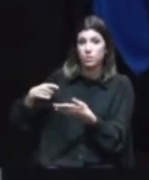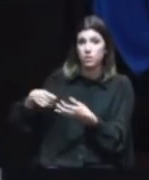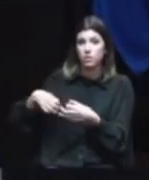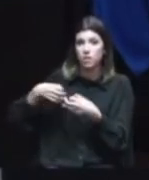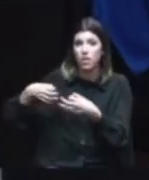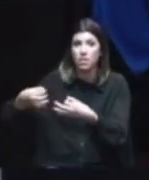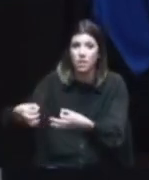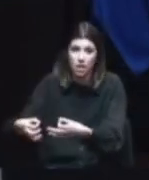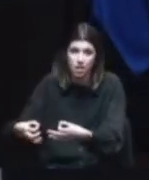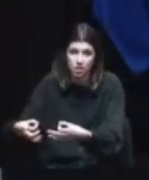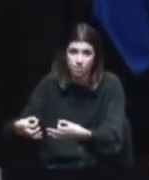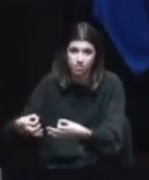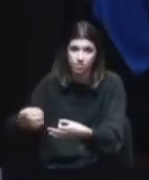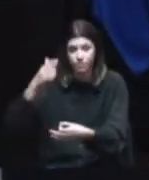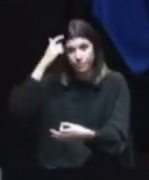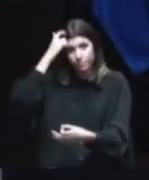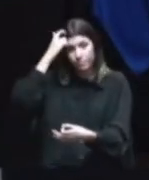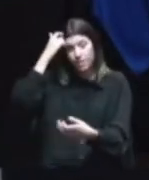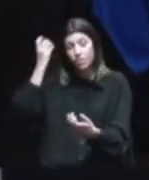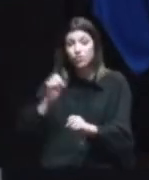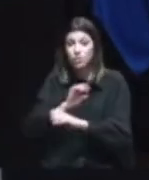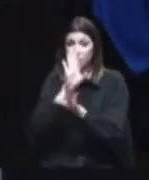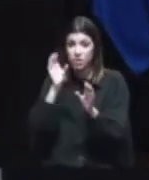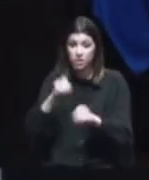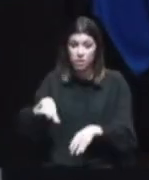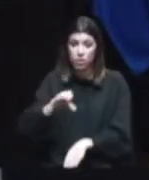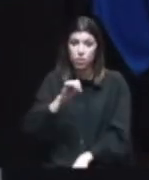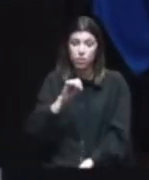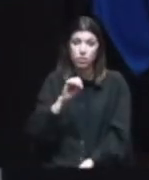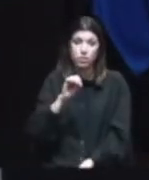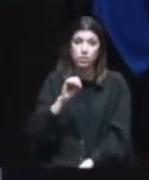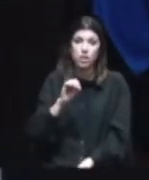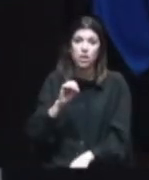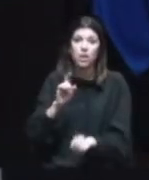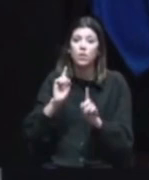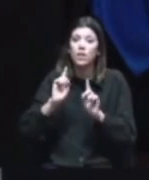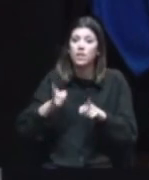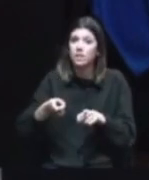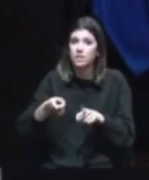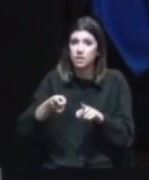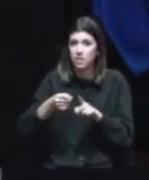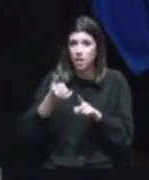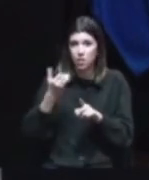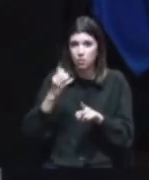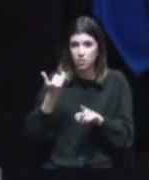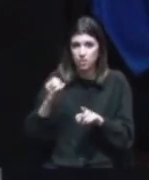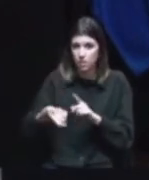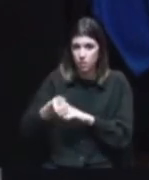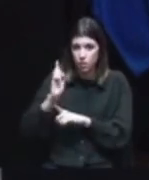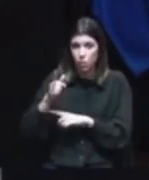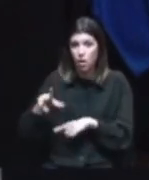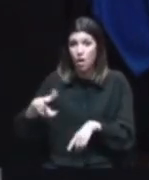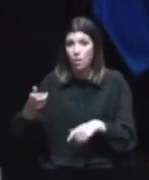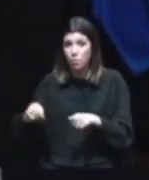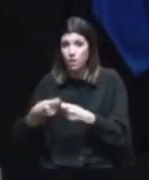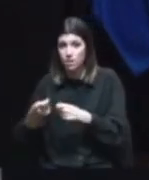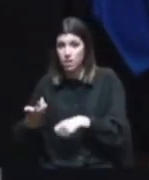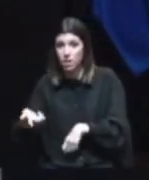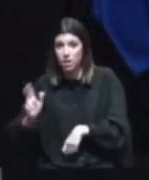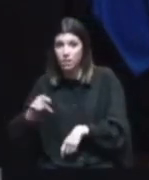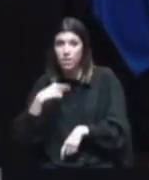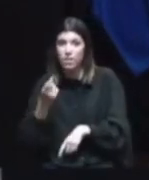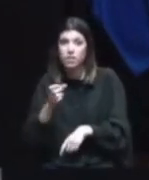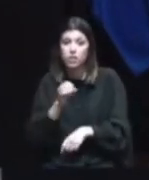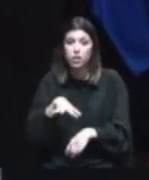forma indefinida, esclarecendo posteriormente que a zero ABC não seria implementada naquele mandato. O Livre afirmou nessa altura que adiar a zero